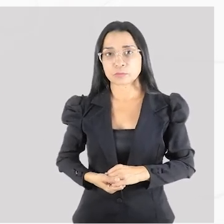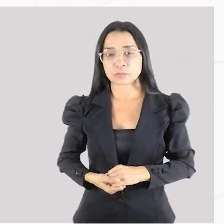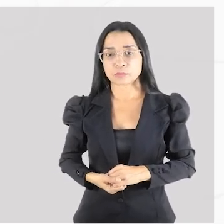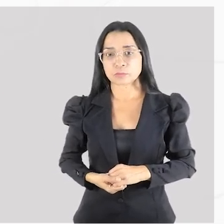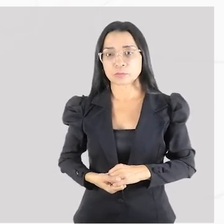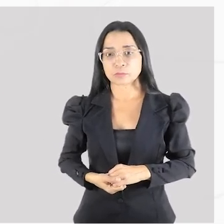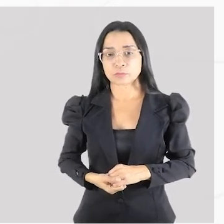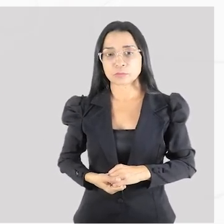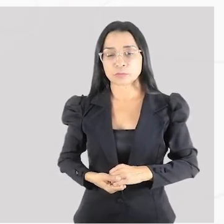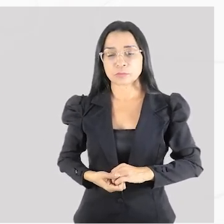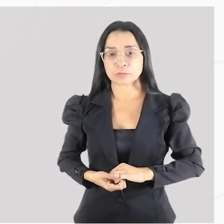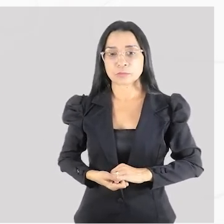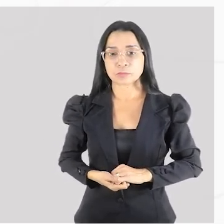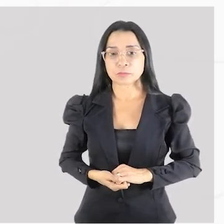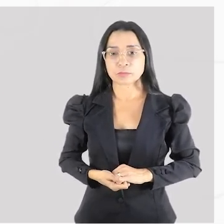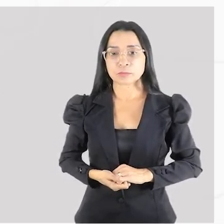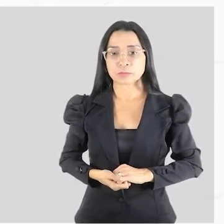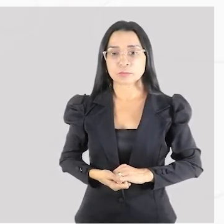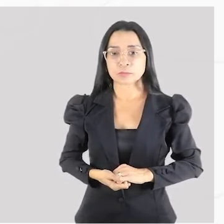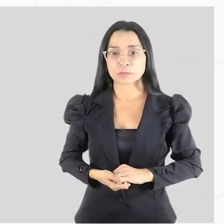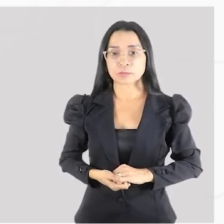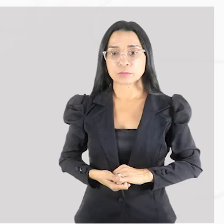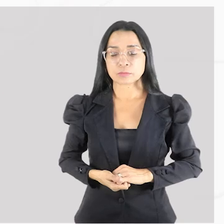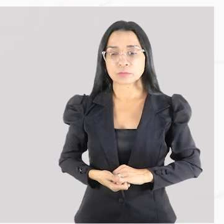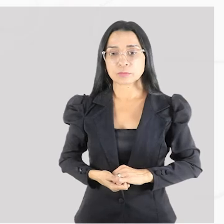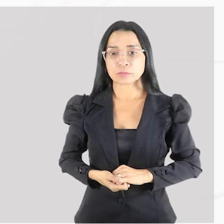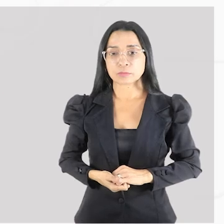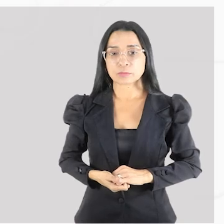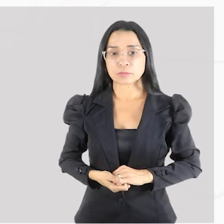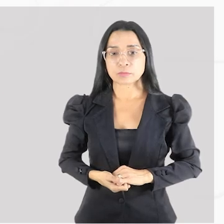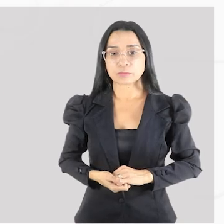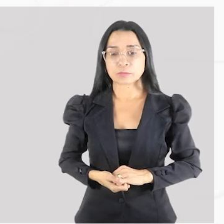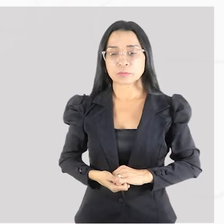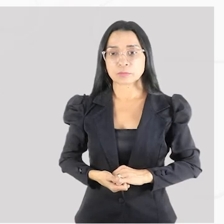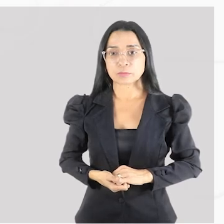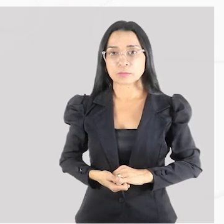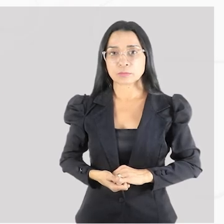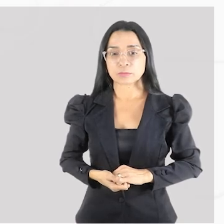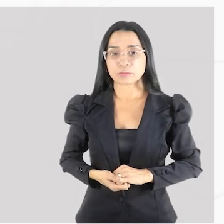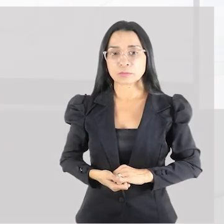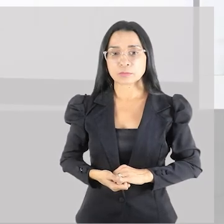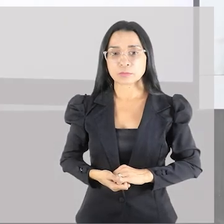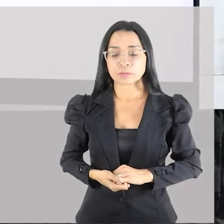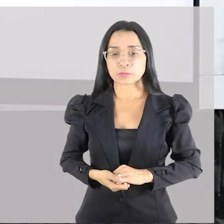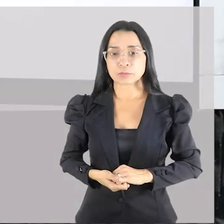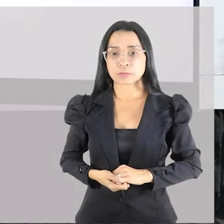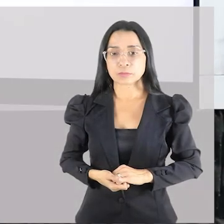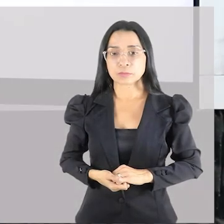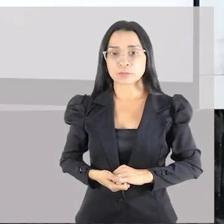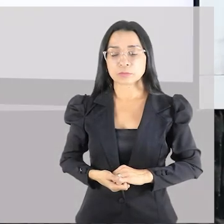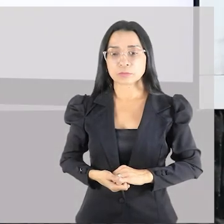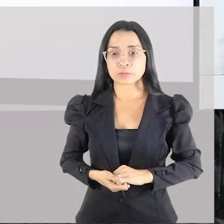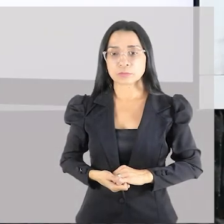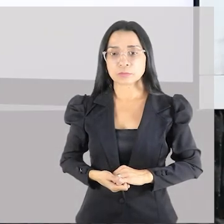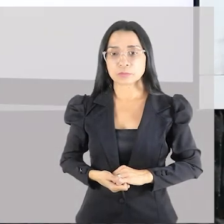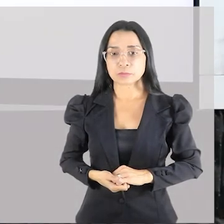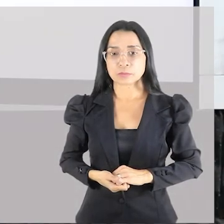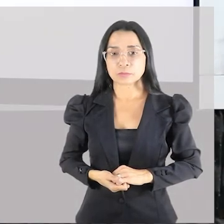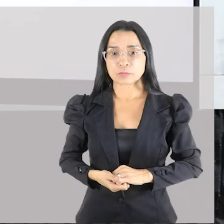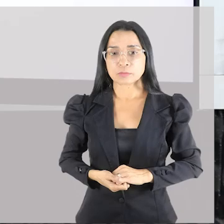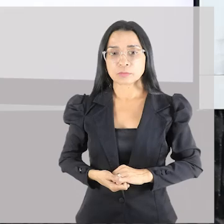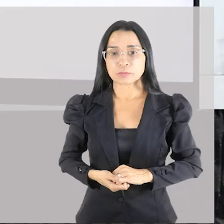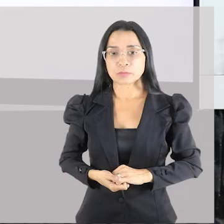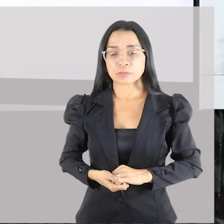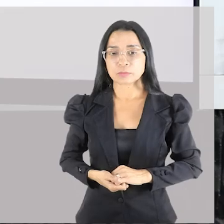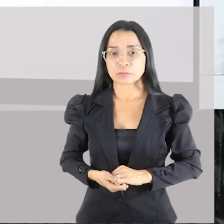comerciantes lusitanos, e o alto comando militar, todos favoráveis à recolonização para manter os privilégios da estrutura